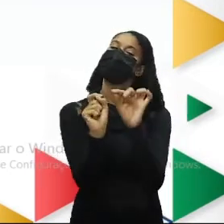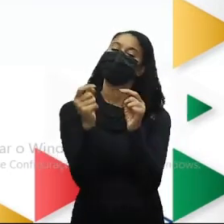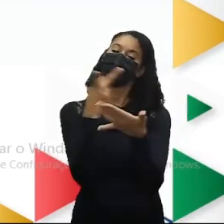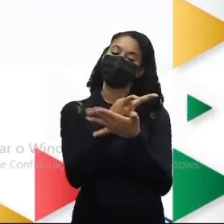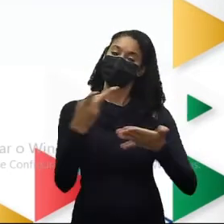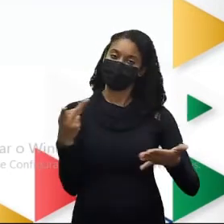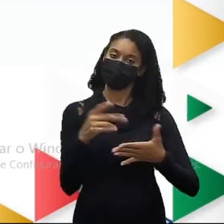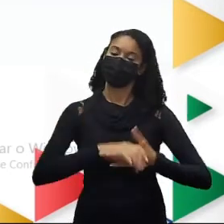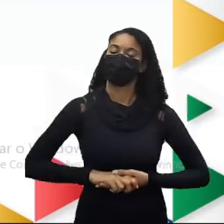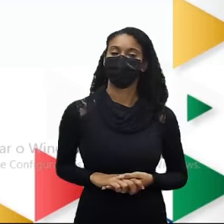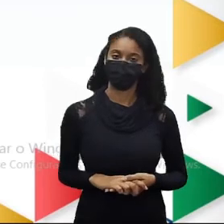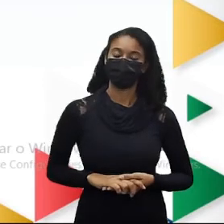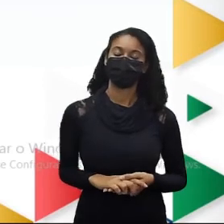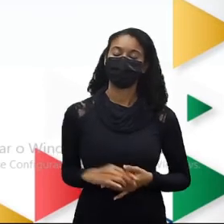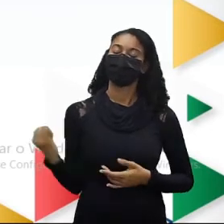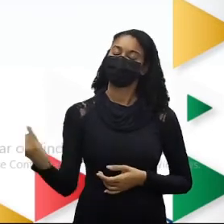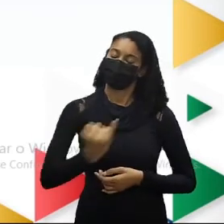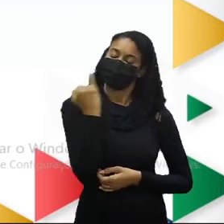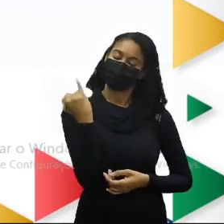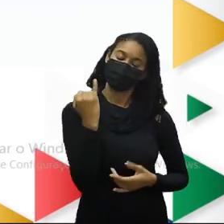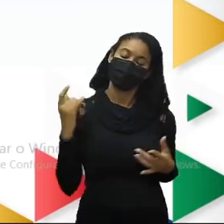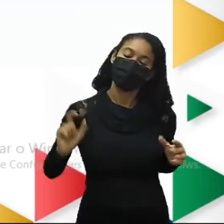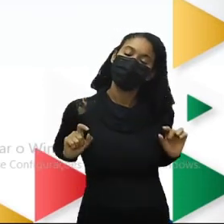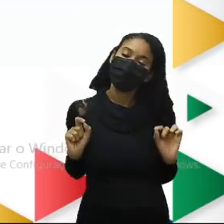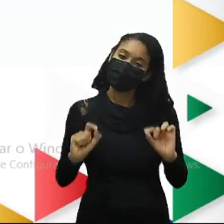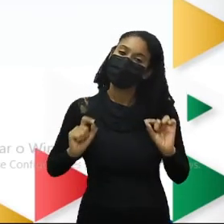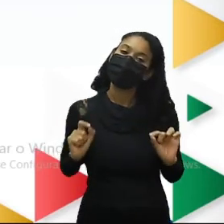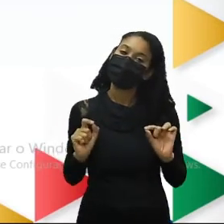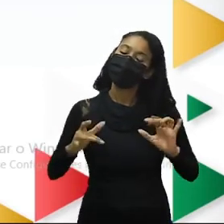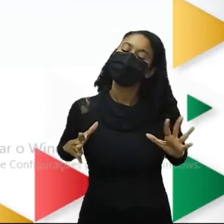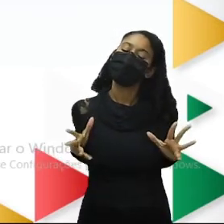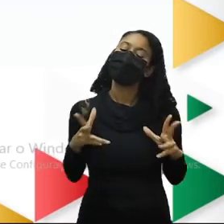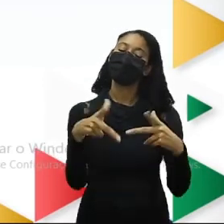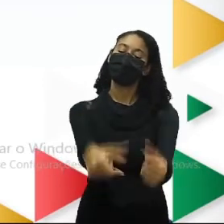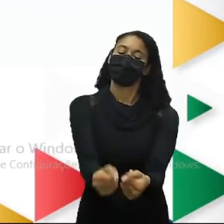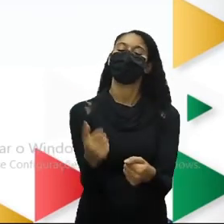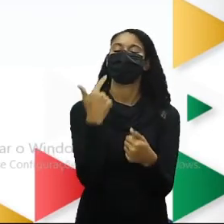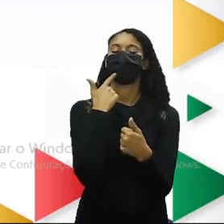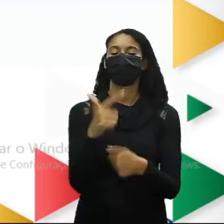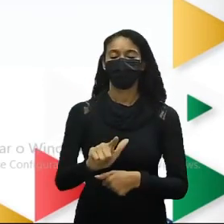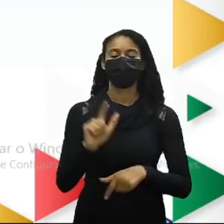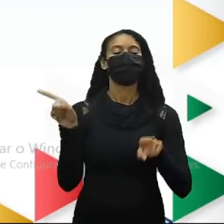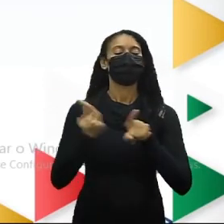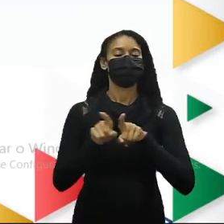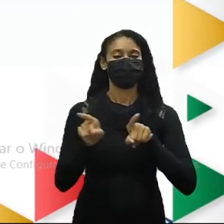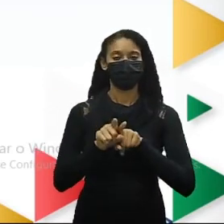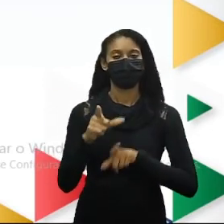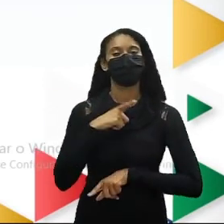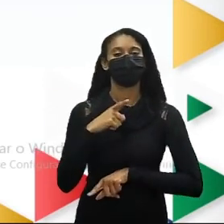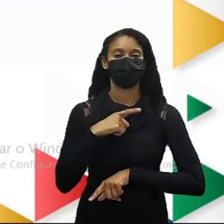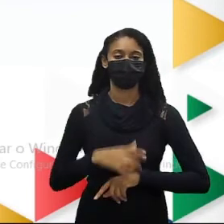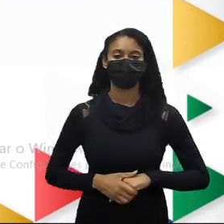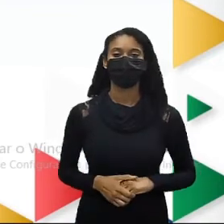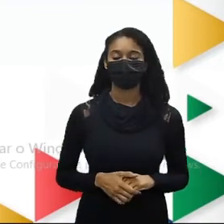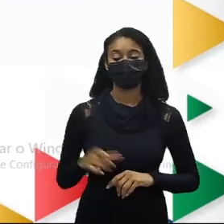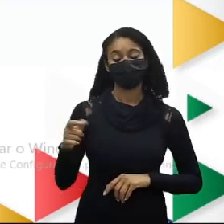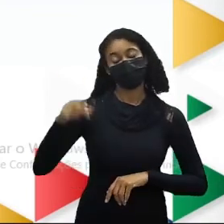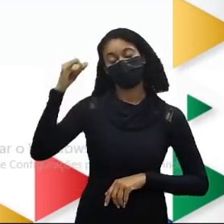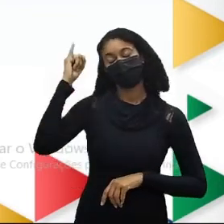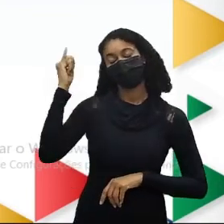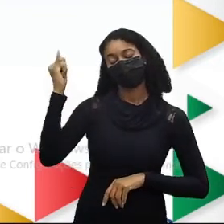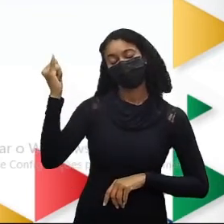fenômeno pertinente a toda língua. E é importante lembrar também, adiantando, olhando para